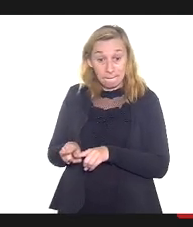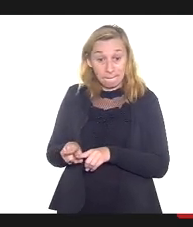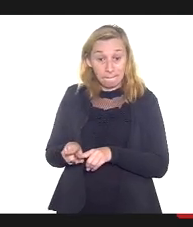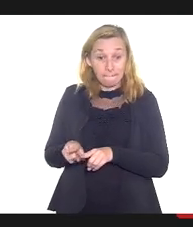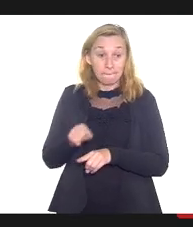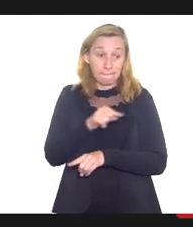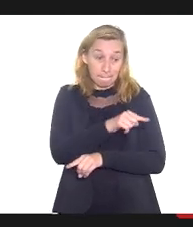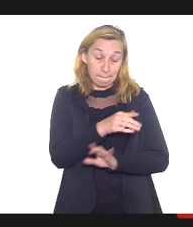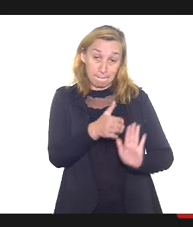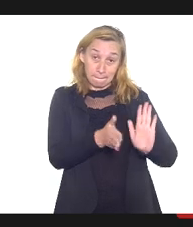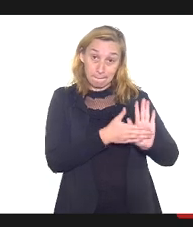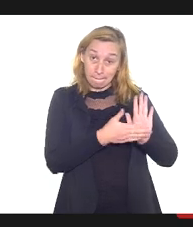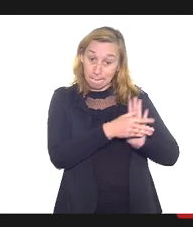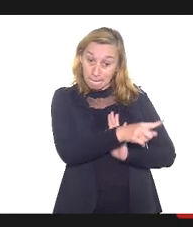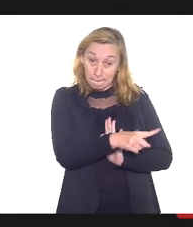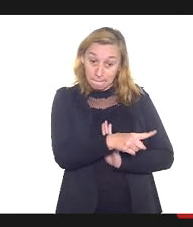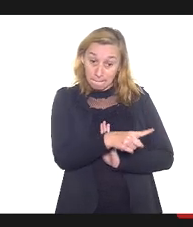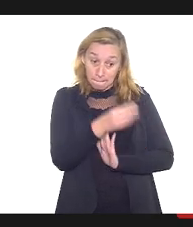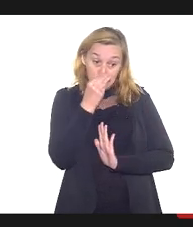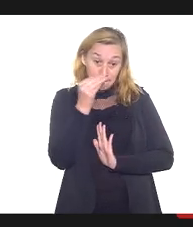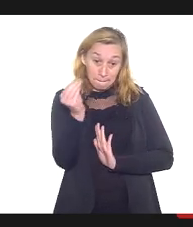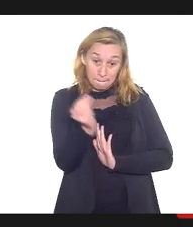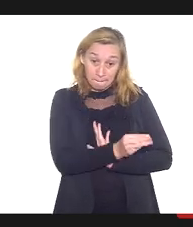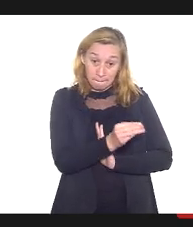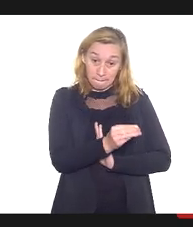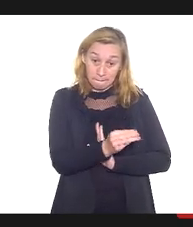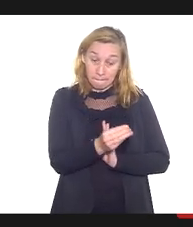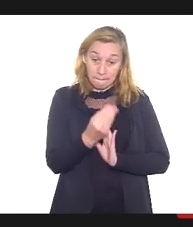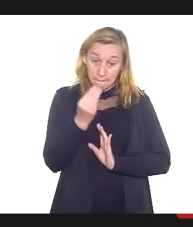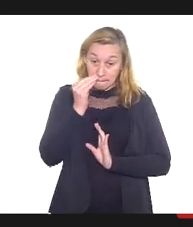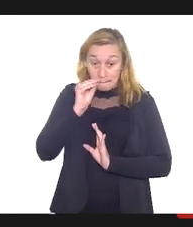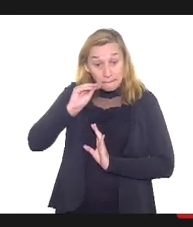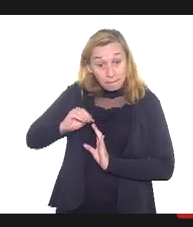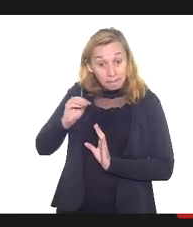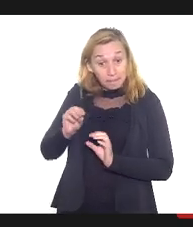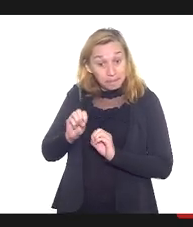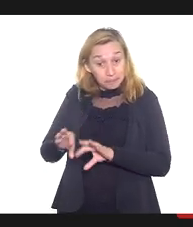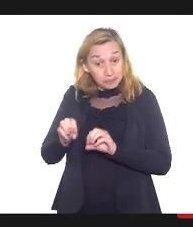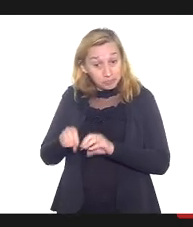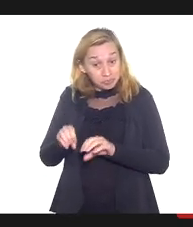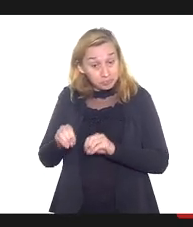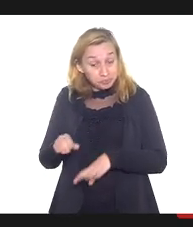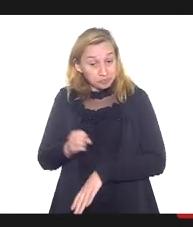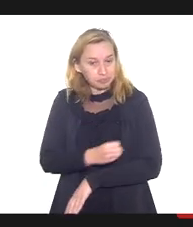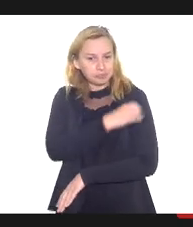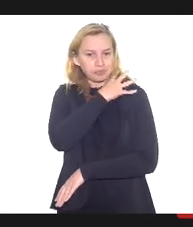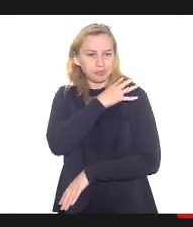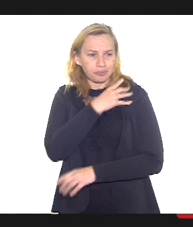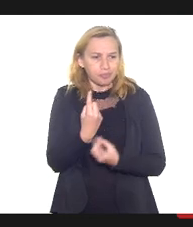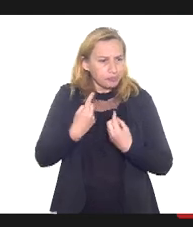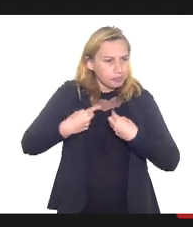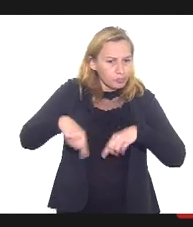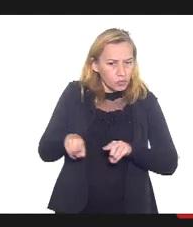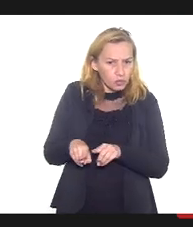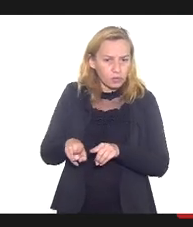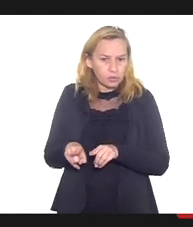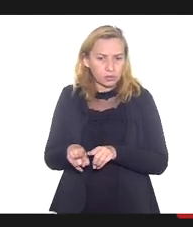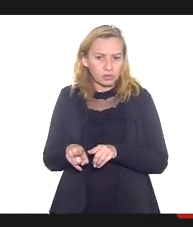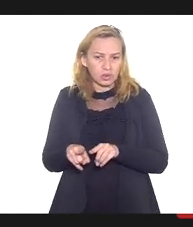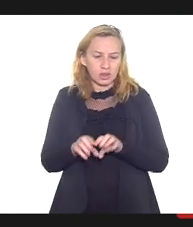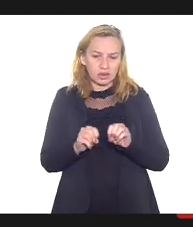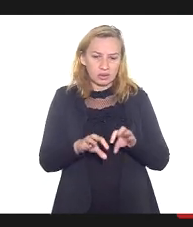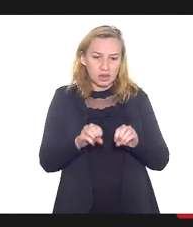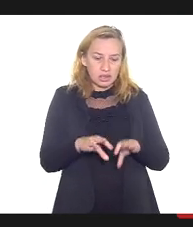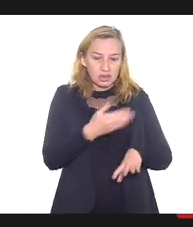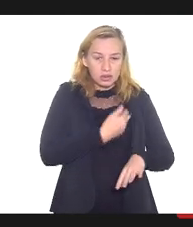essas proposições que caracterizam o ensino médio, que configura uma ameaça à educação pública, tá? E de qualidade para os filhos e filhas